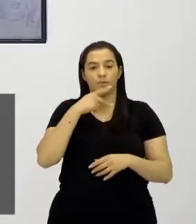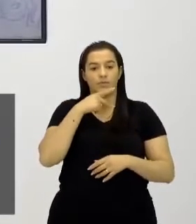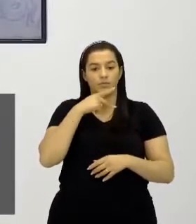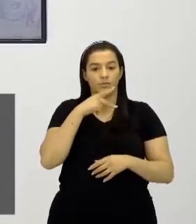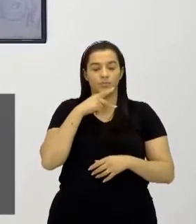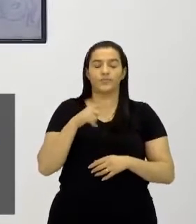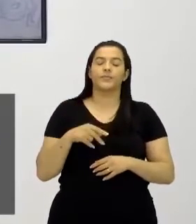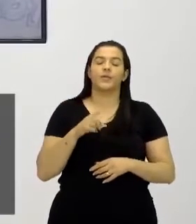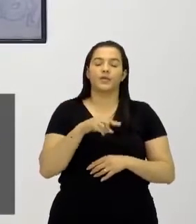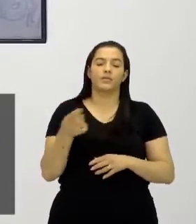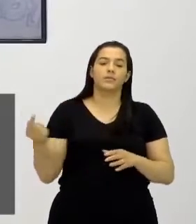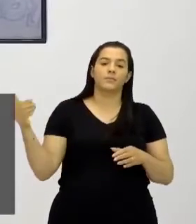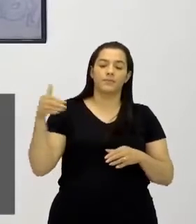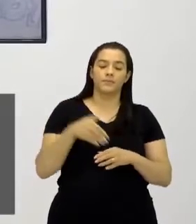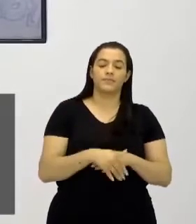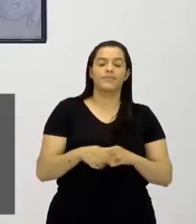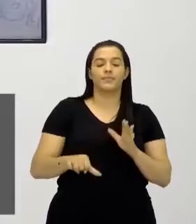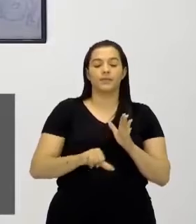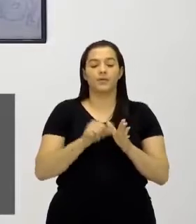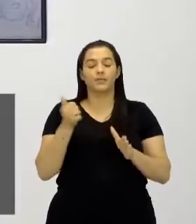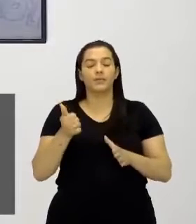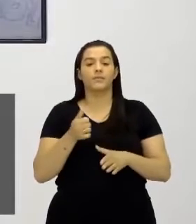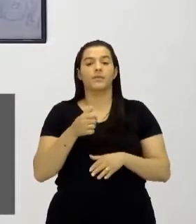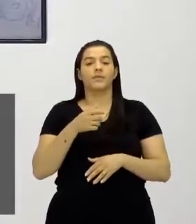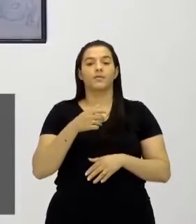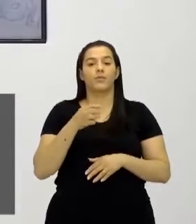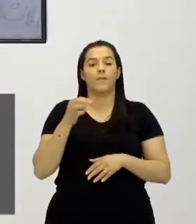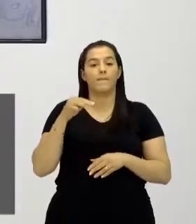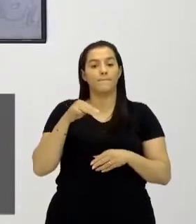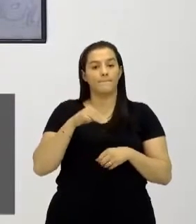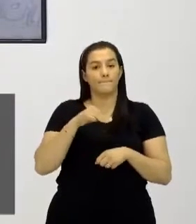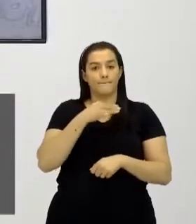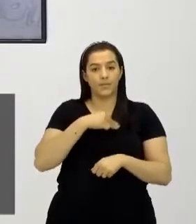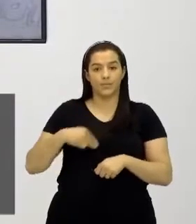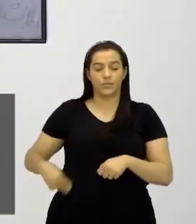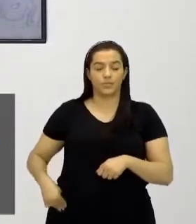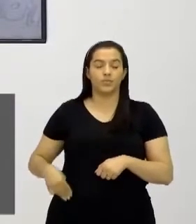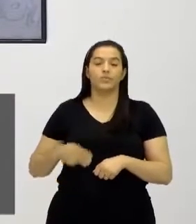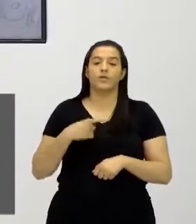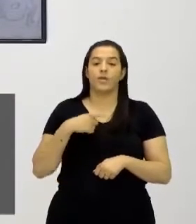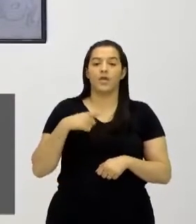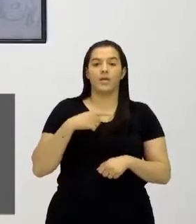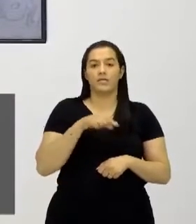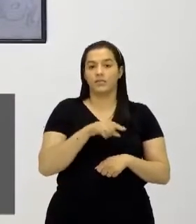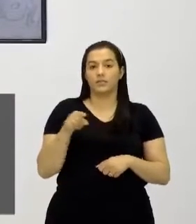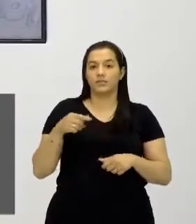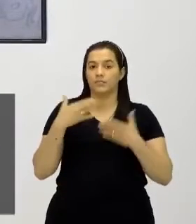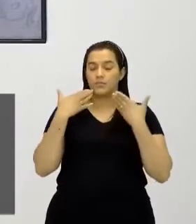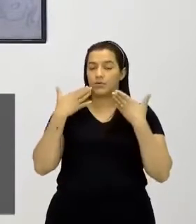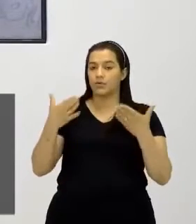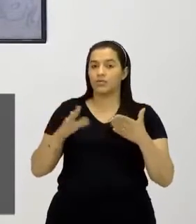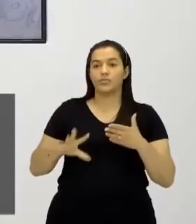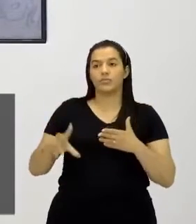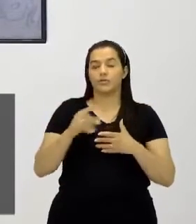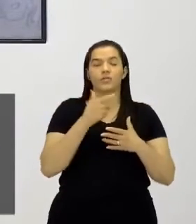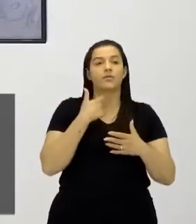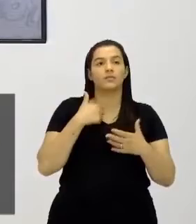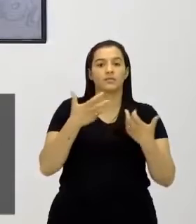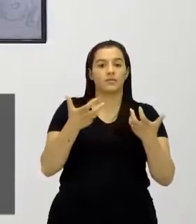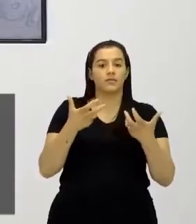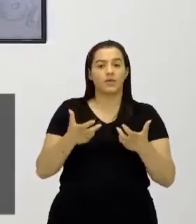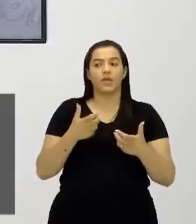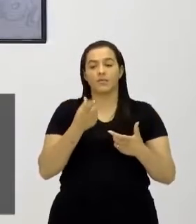ser primeiro-ministro não representa as necessidades dos liberais, não representa o que eles querem